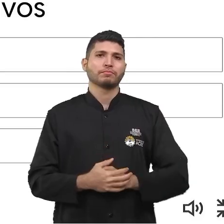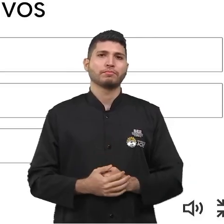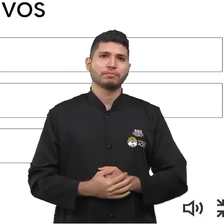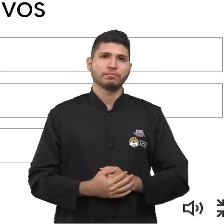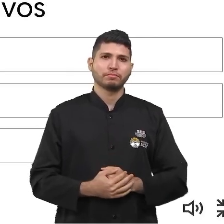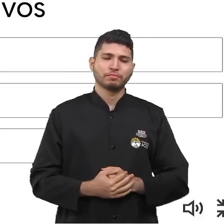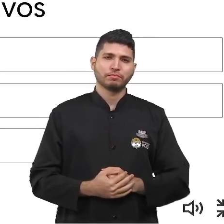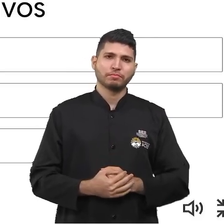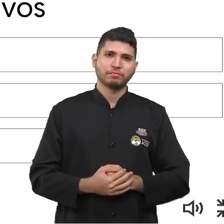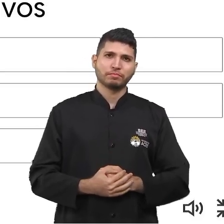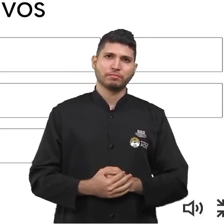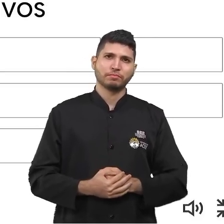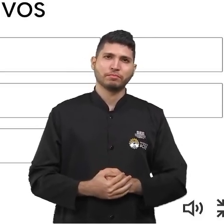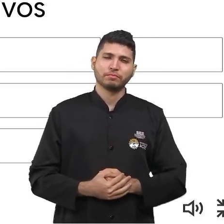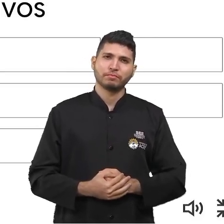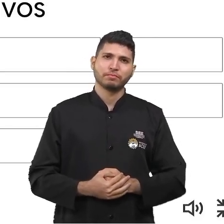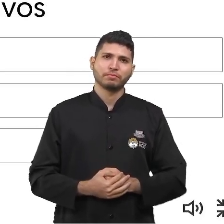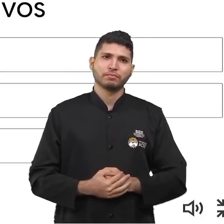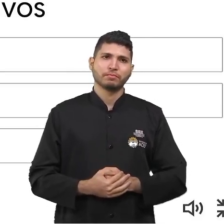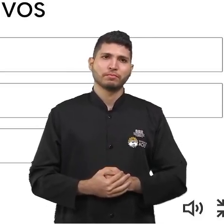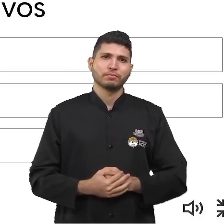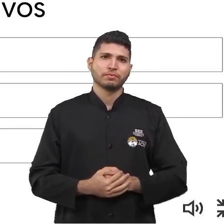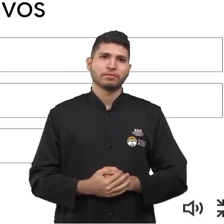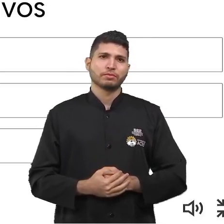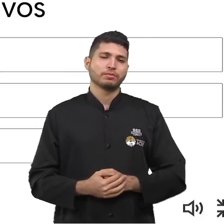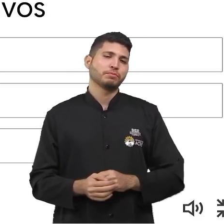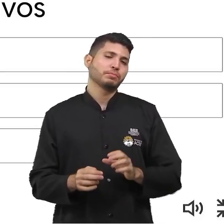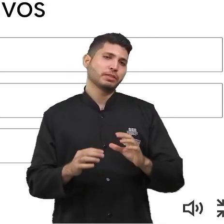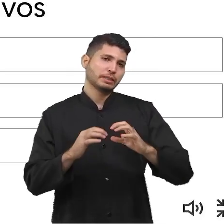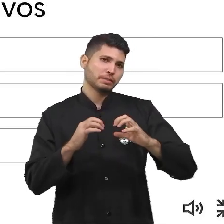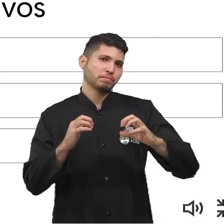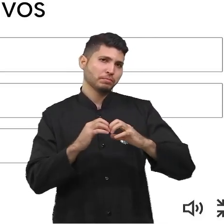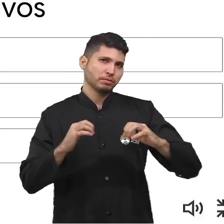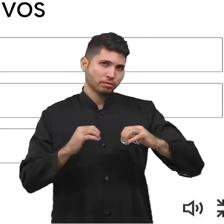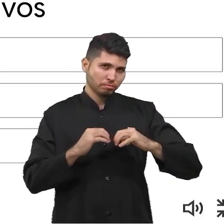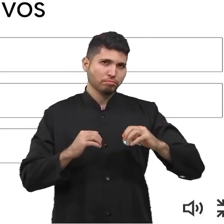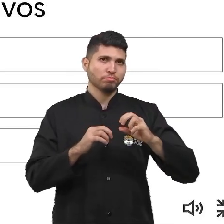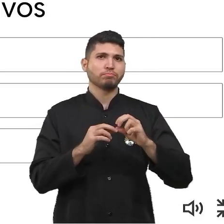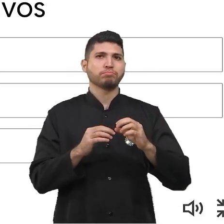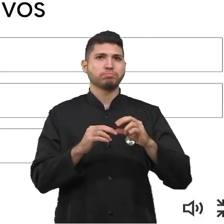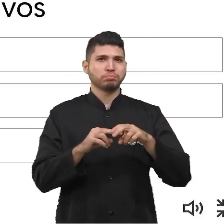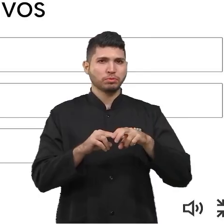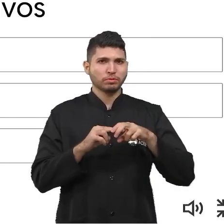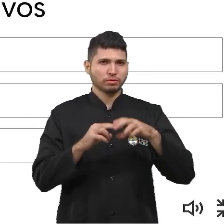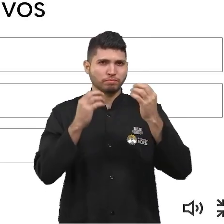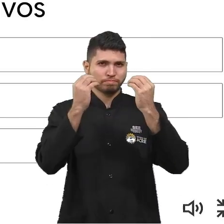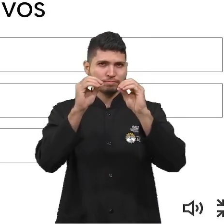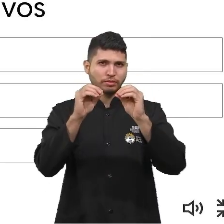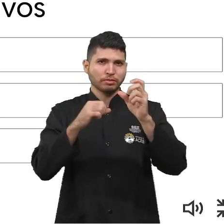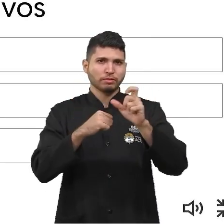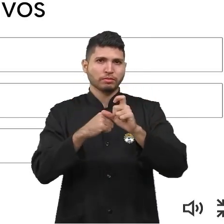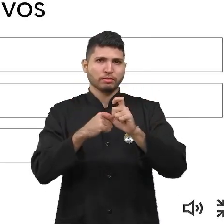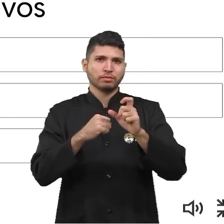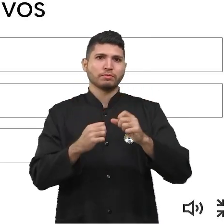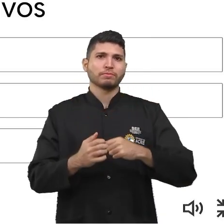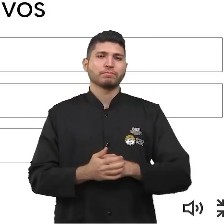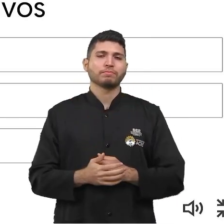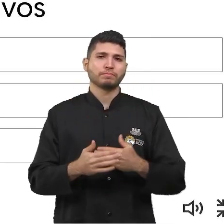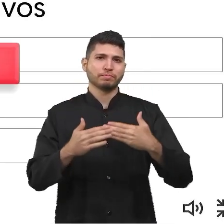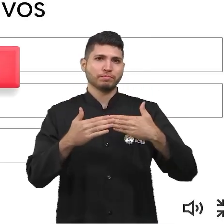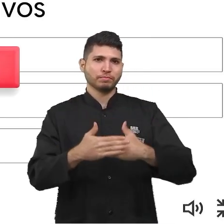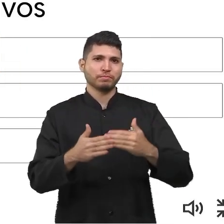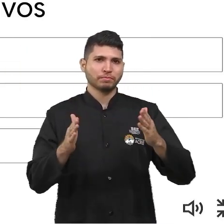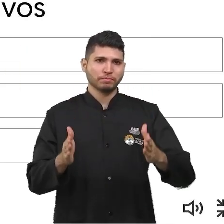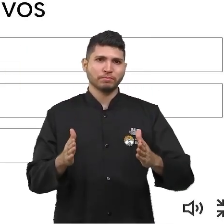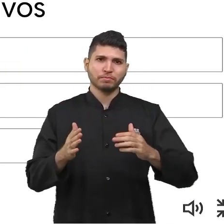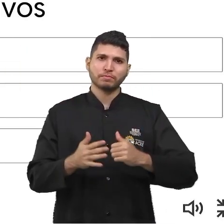uma questão mesmo de relação vertical das palavras, de análise separada. Assim como caixas, hermosa, que